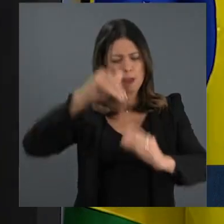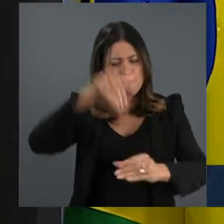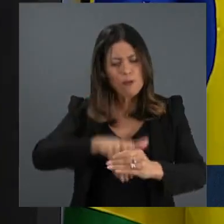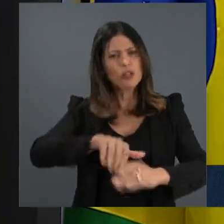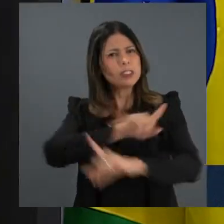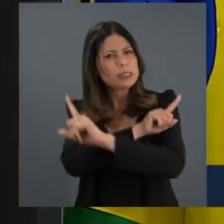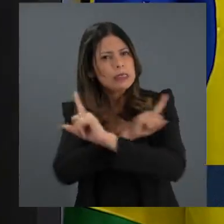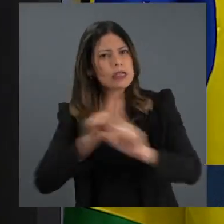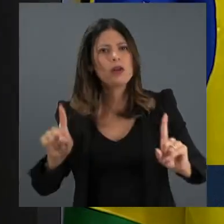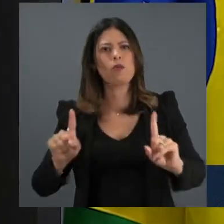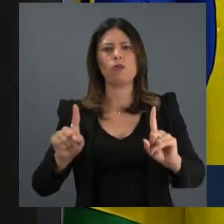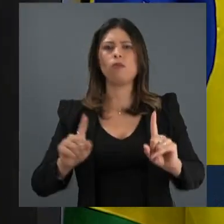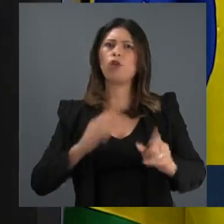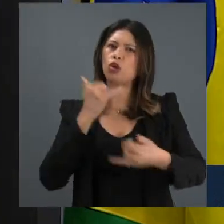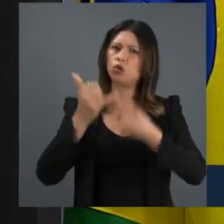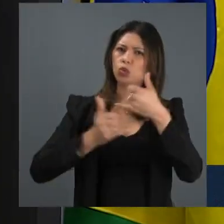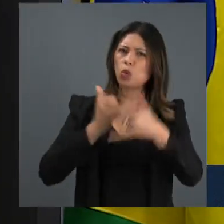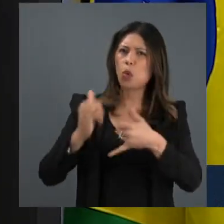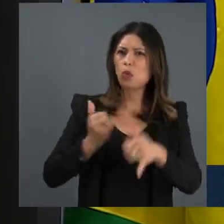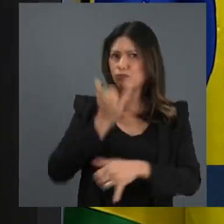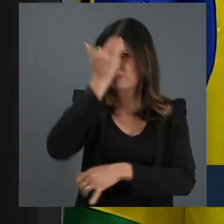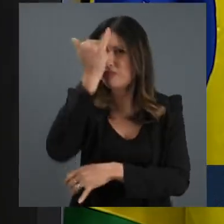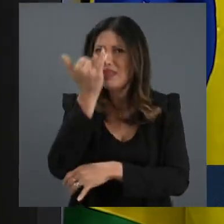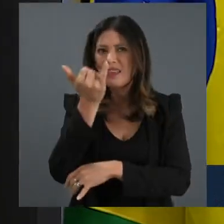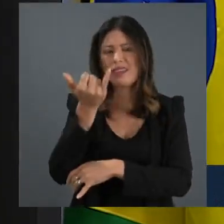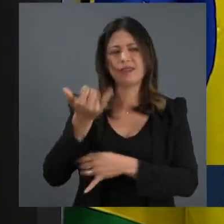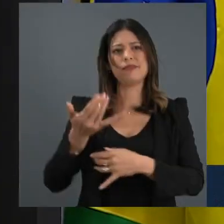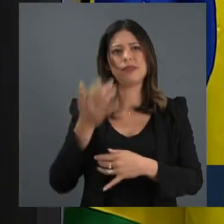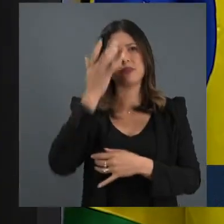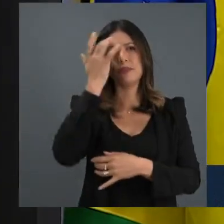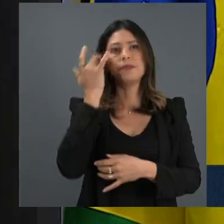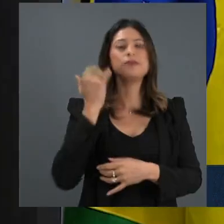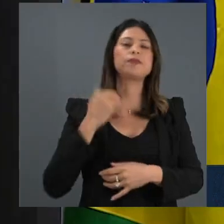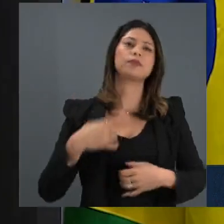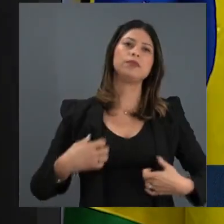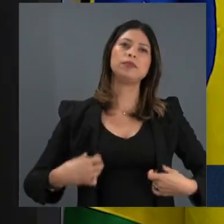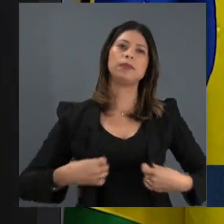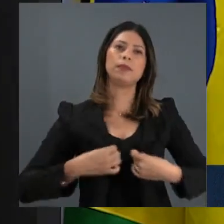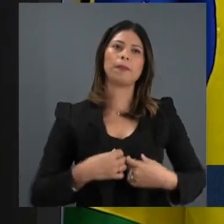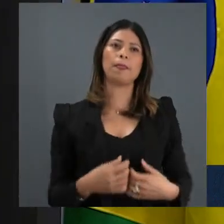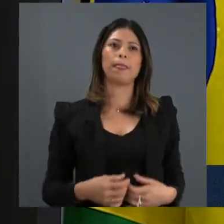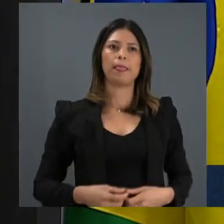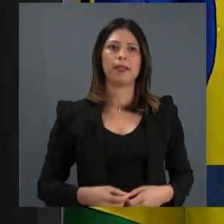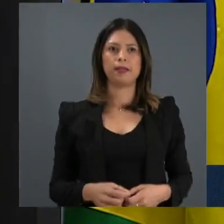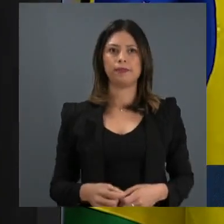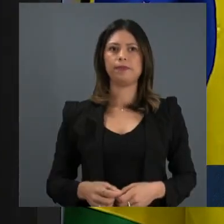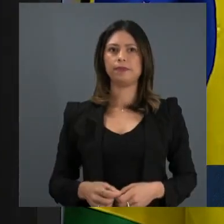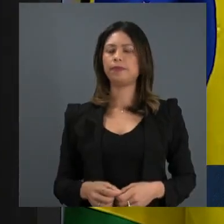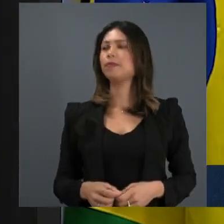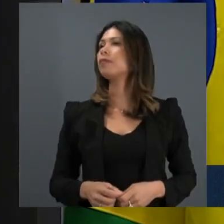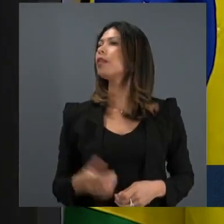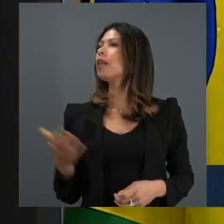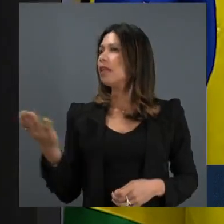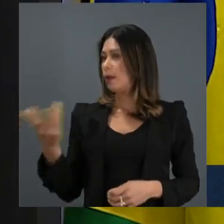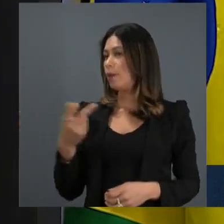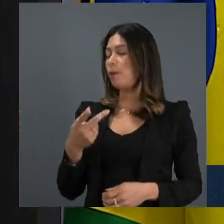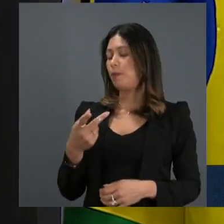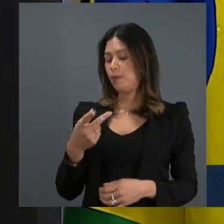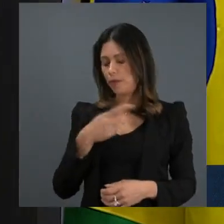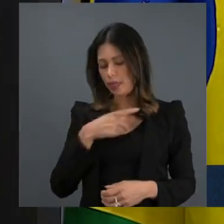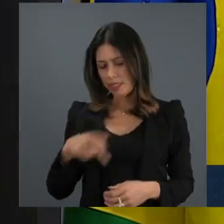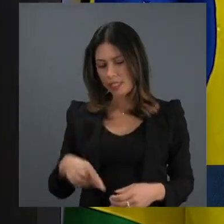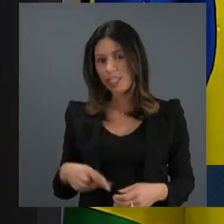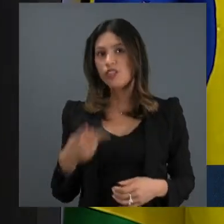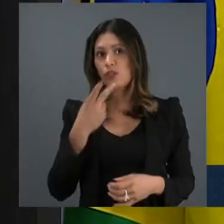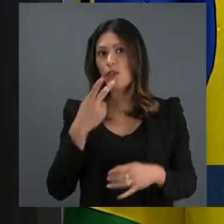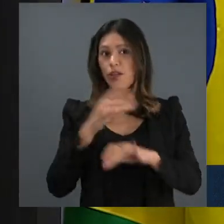a jogatina ser ampliada na nossa nação. Senhor presidente, eu também gostaria de falar